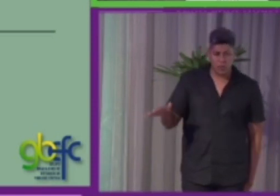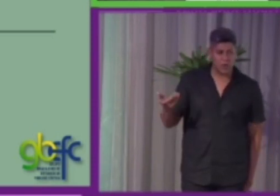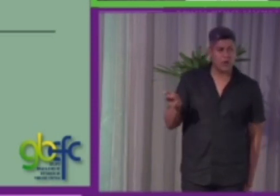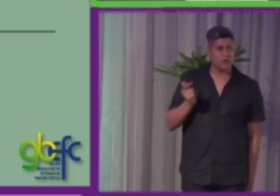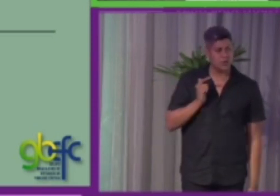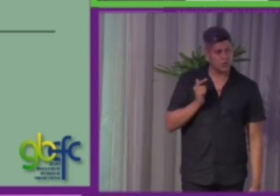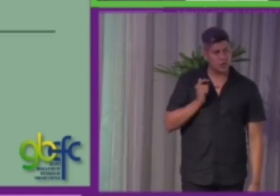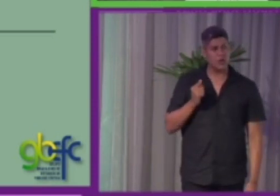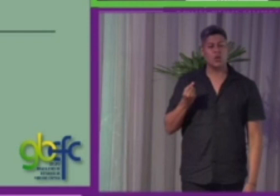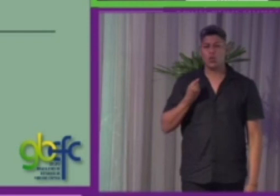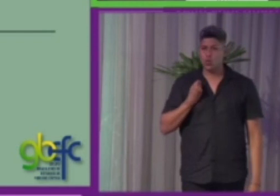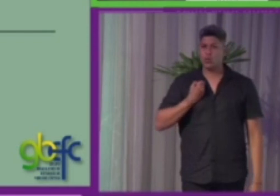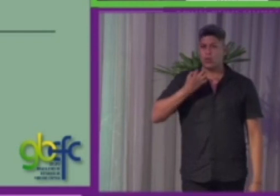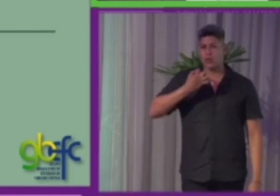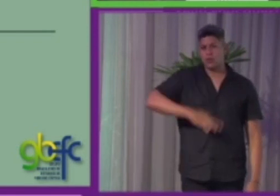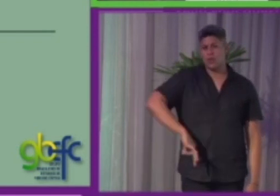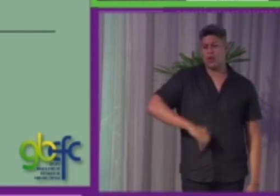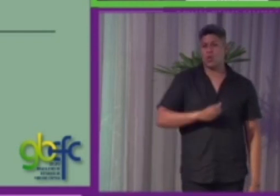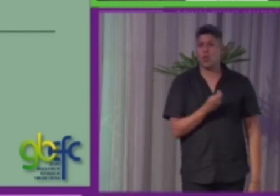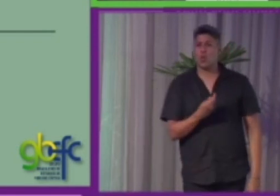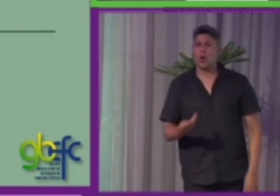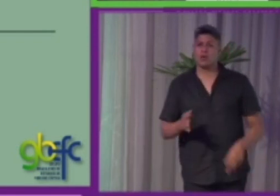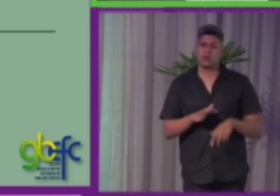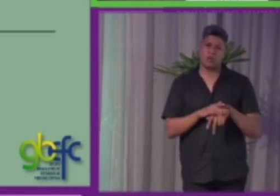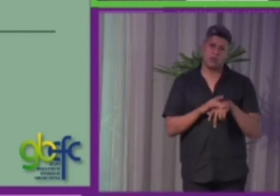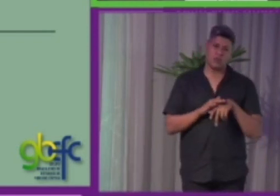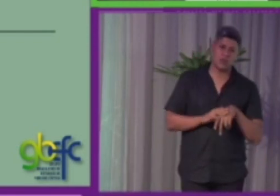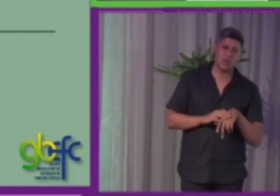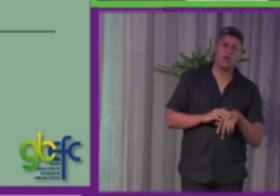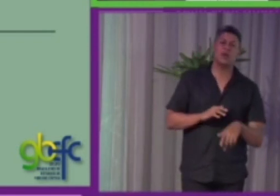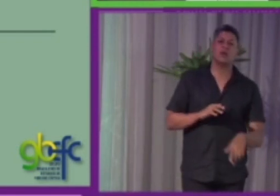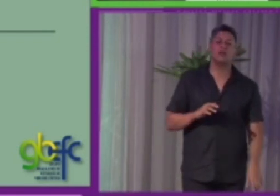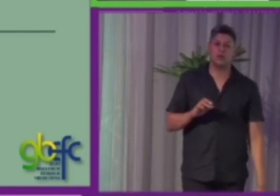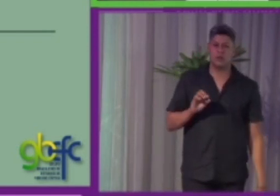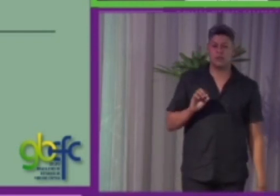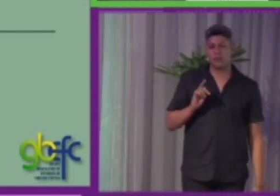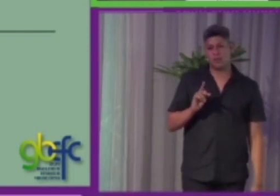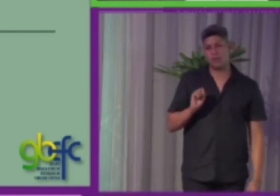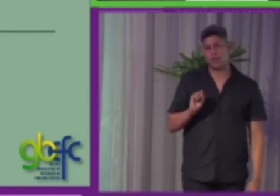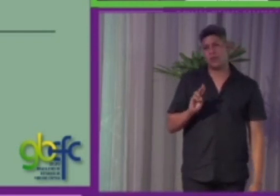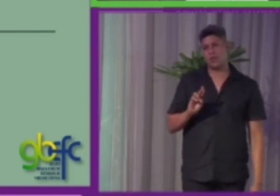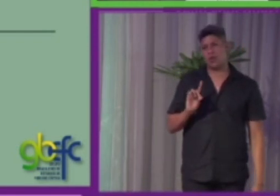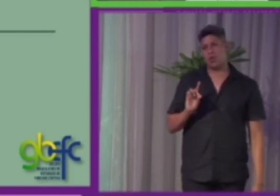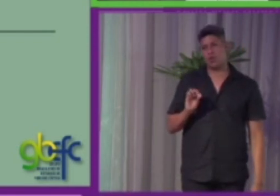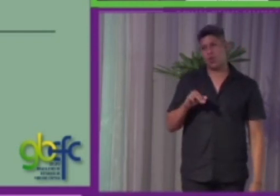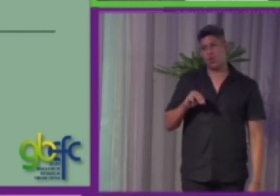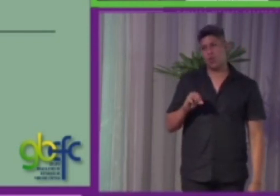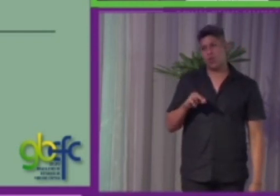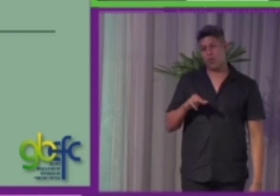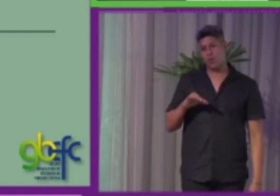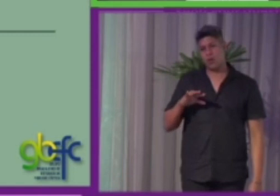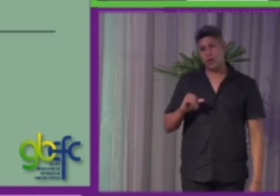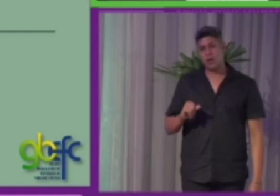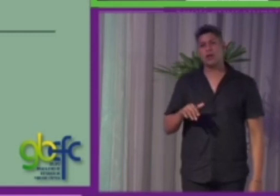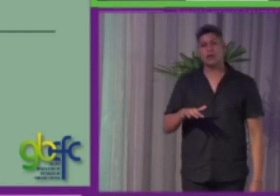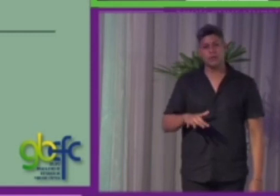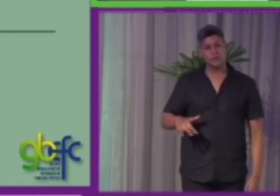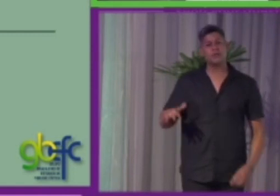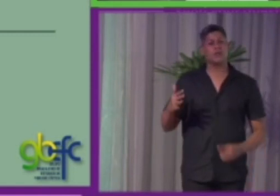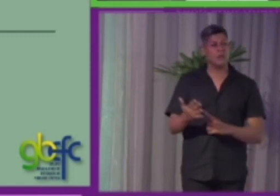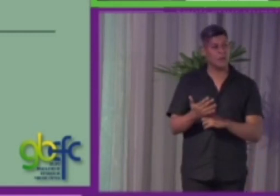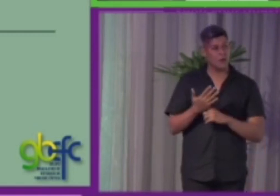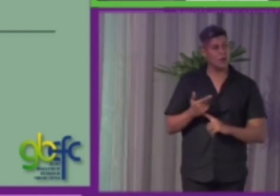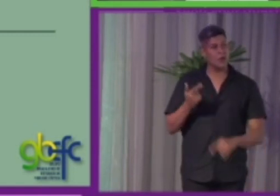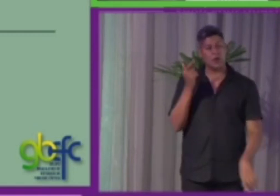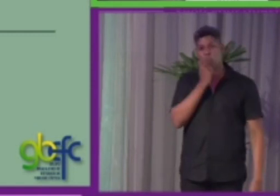o número é esse, são tantos pacientes que são crônicos para pseudomonas, se utiliza nesse cenário, e isso nos ajudou, nós